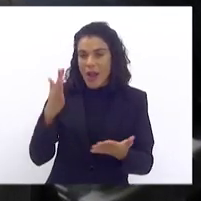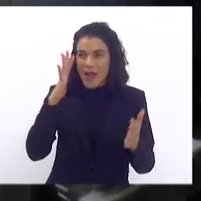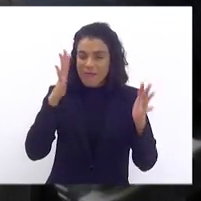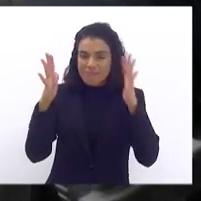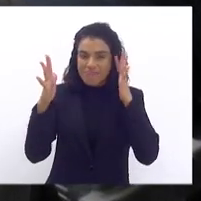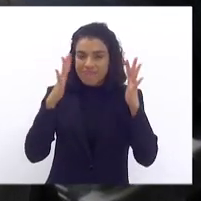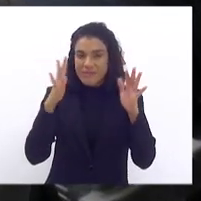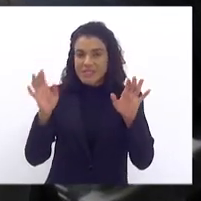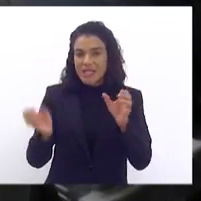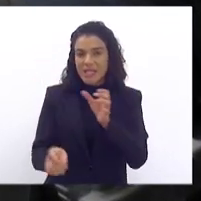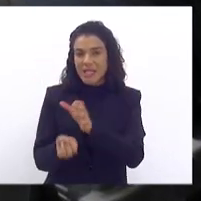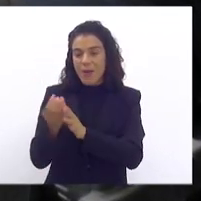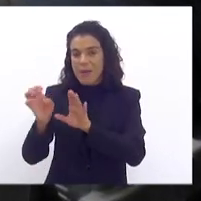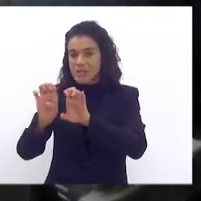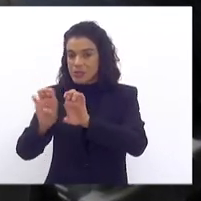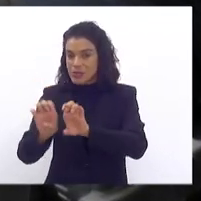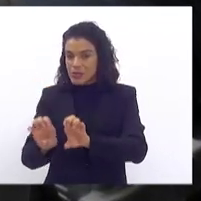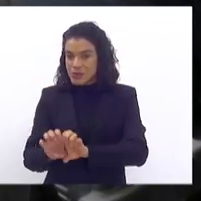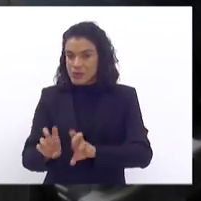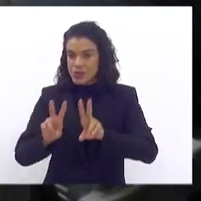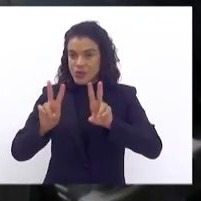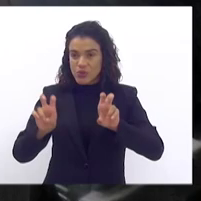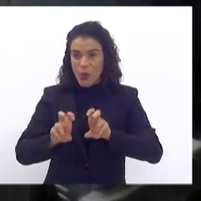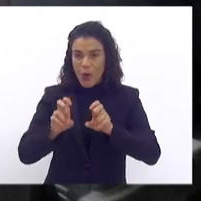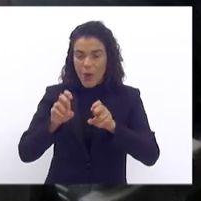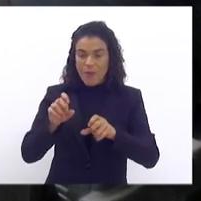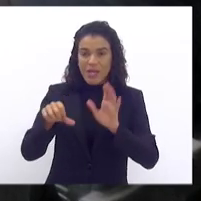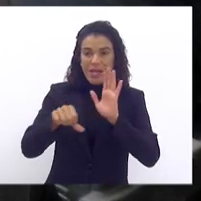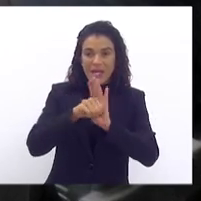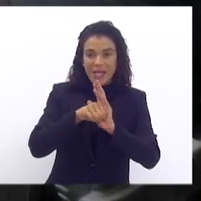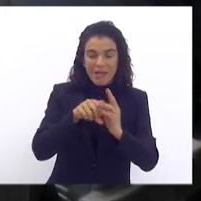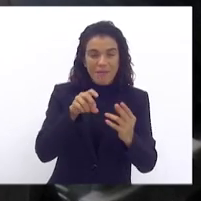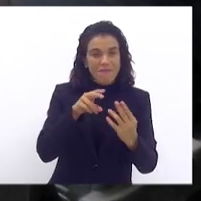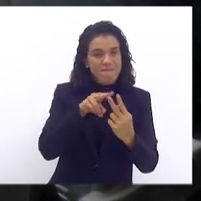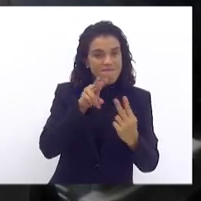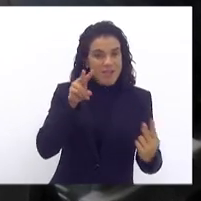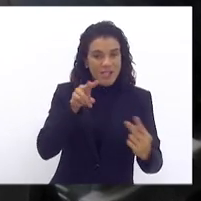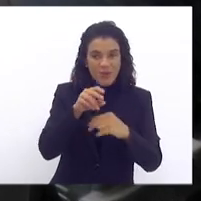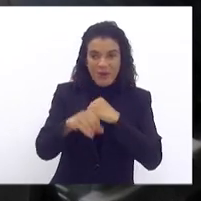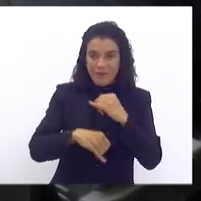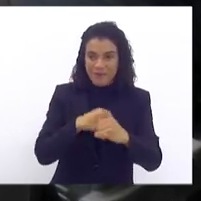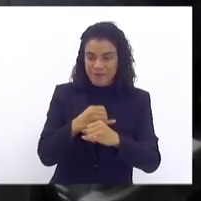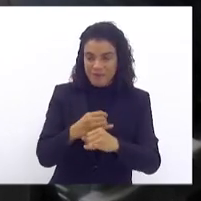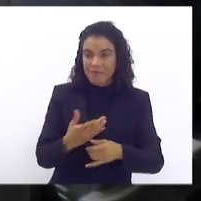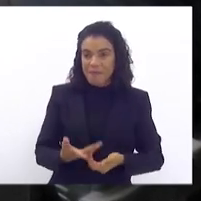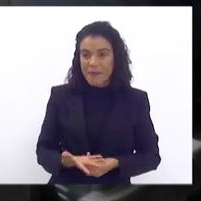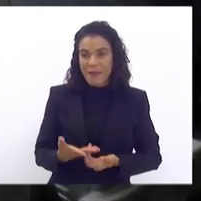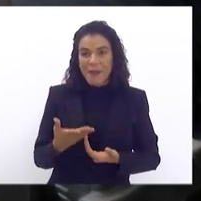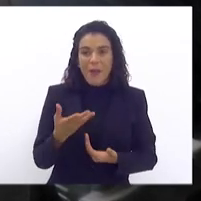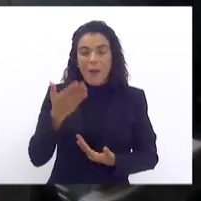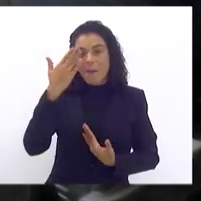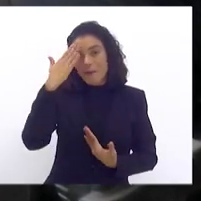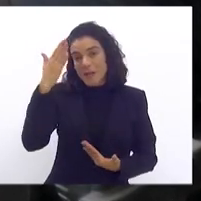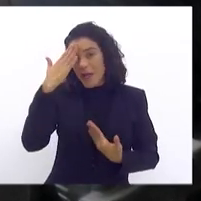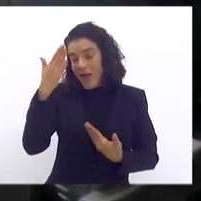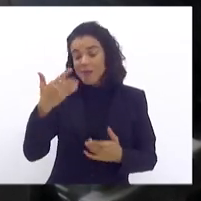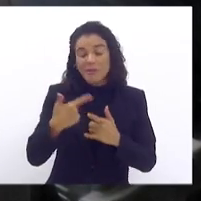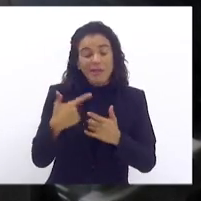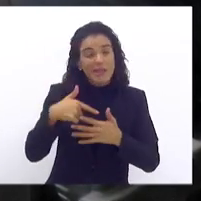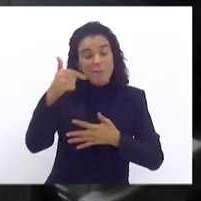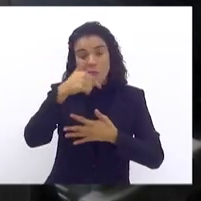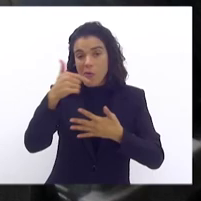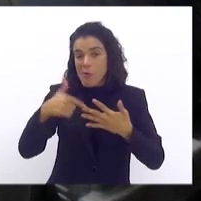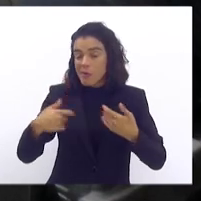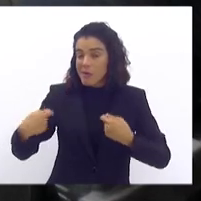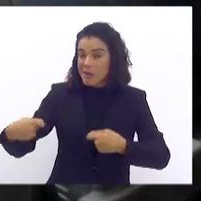estruturar alguma coisa em relação à violência cibernética, de modo que eu agradeço muito o convite para estar aqui, porque são muitas as demandas, sim, são muitos